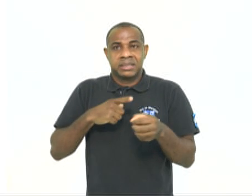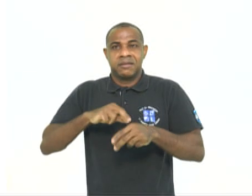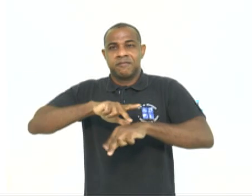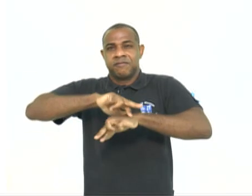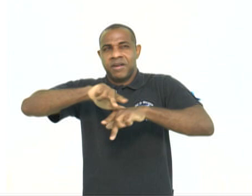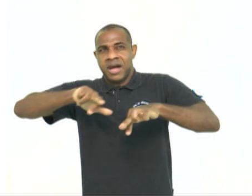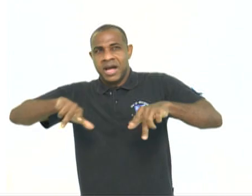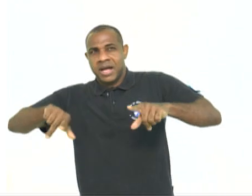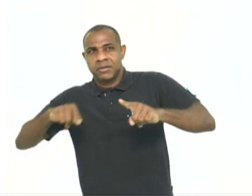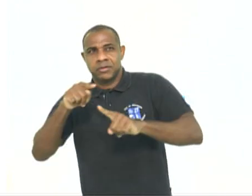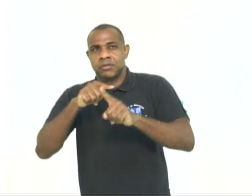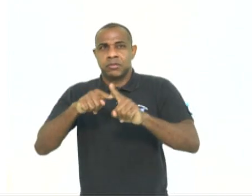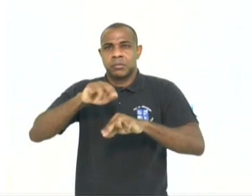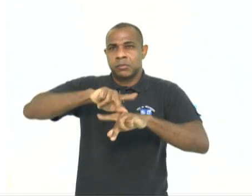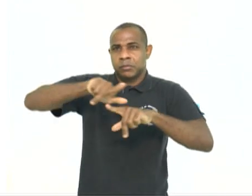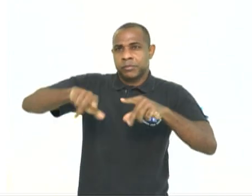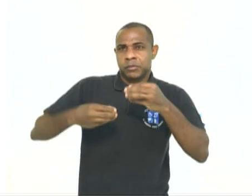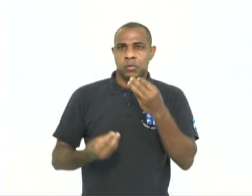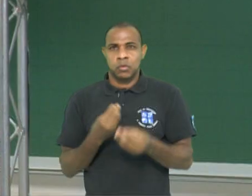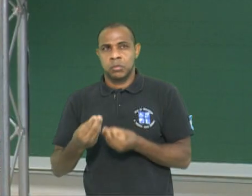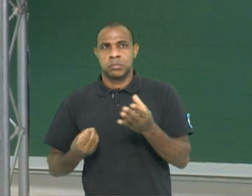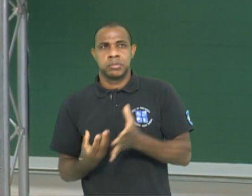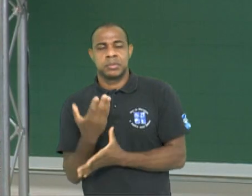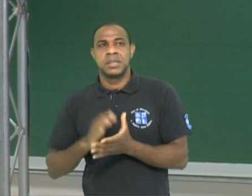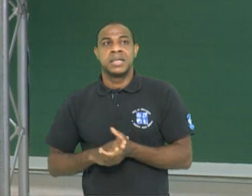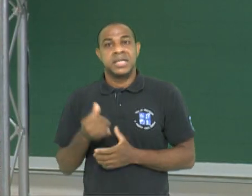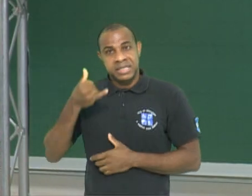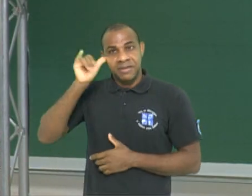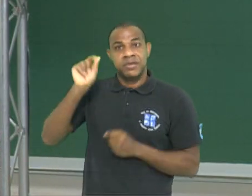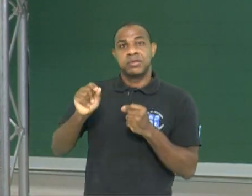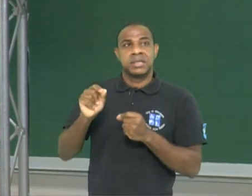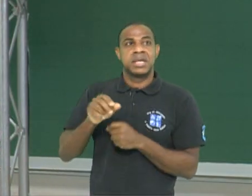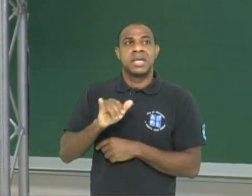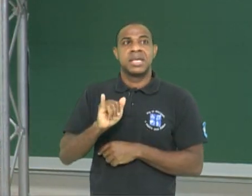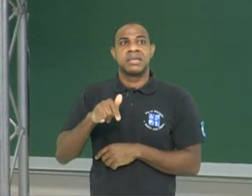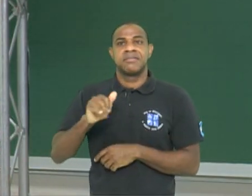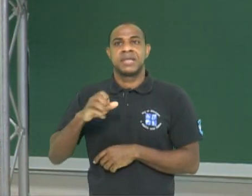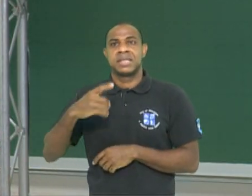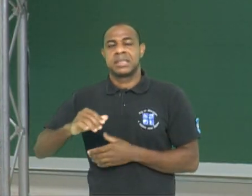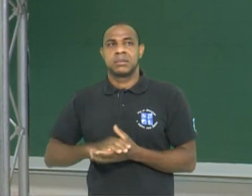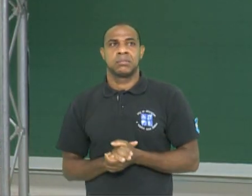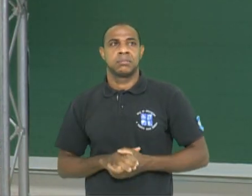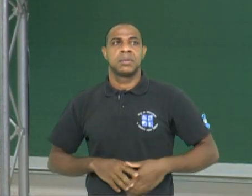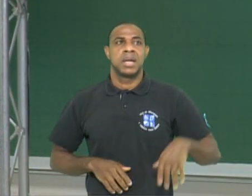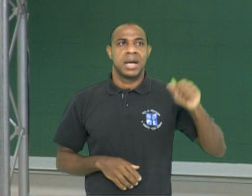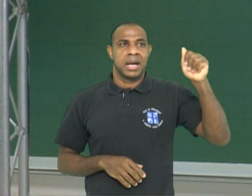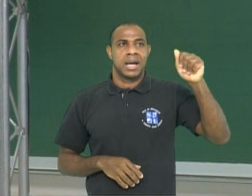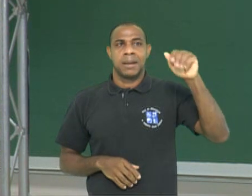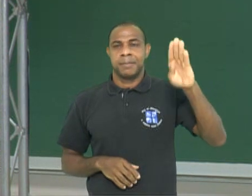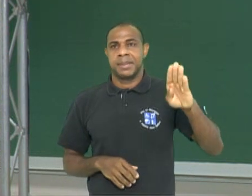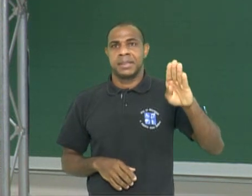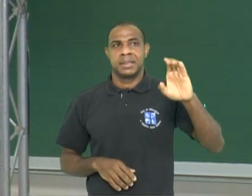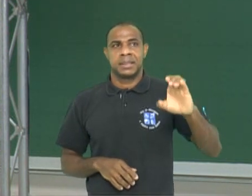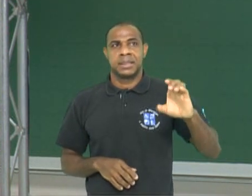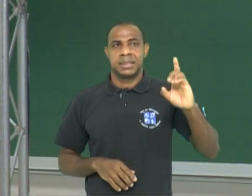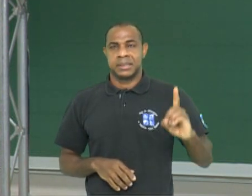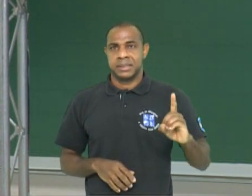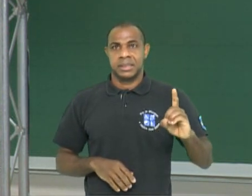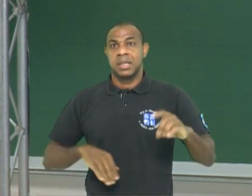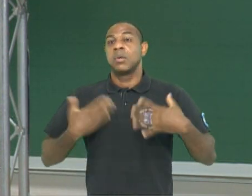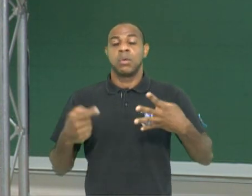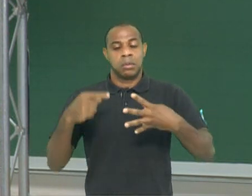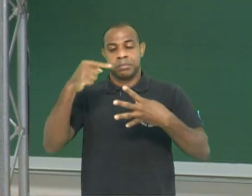uma das principais barreiras contra infecções. Letra A, plaquetas. Letra B, hemácias.